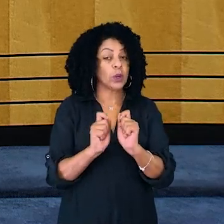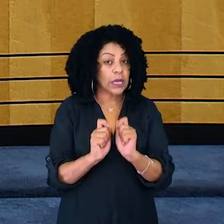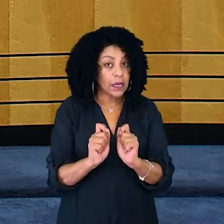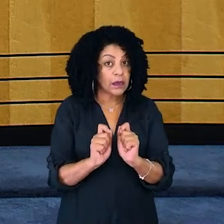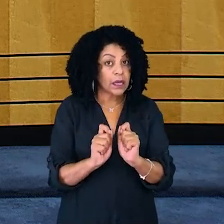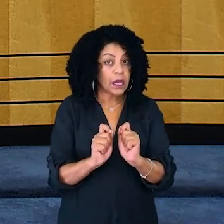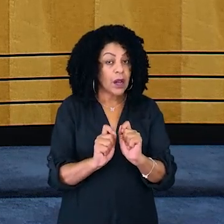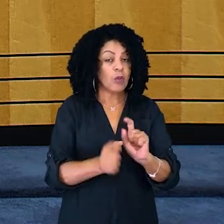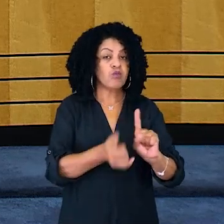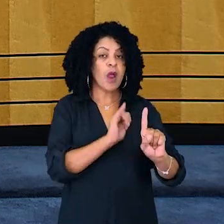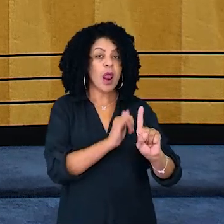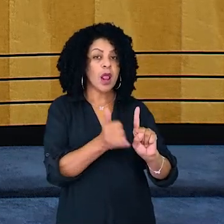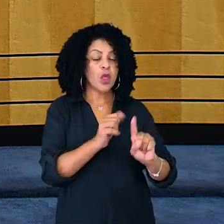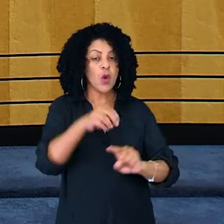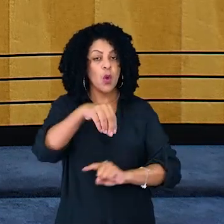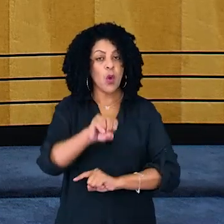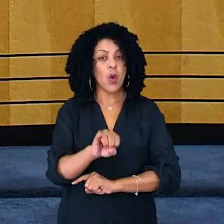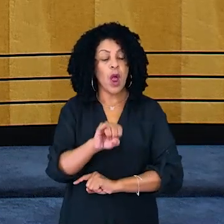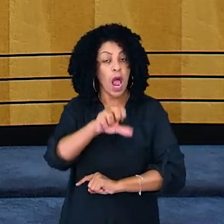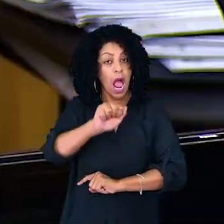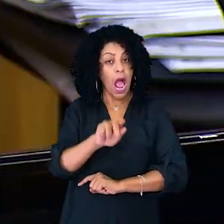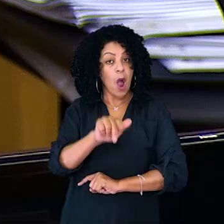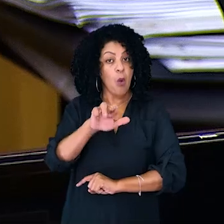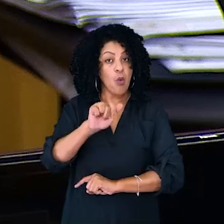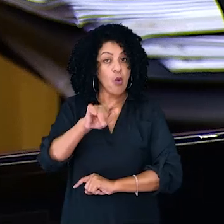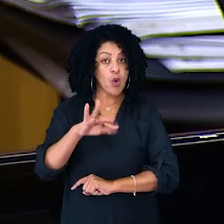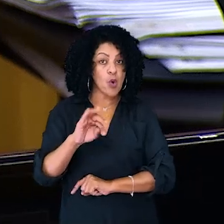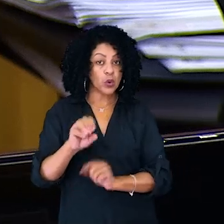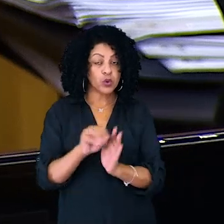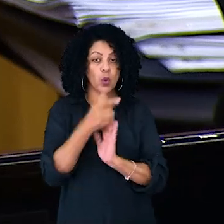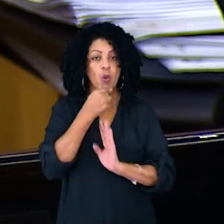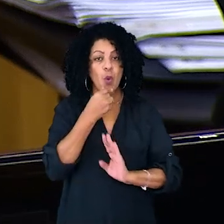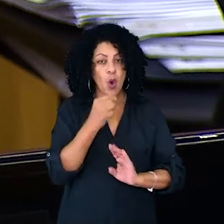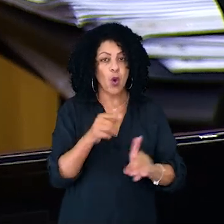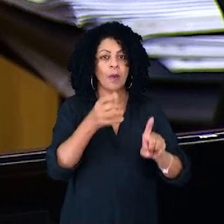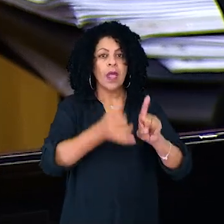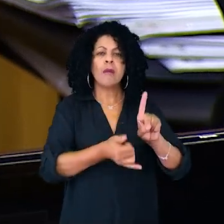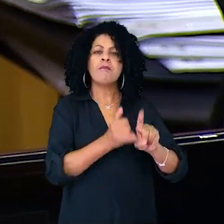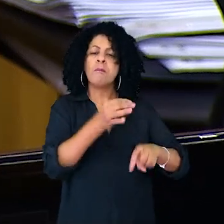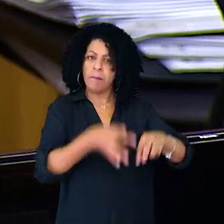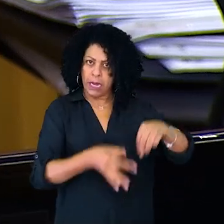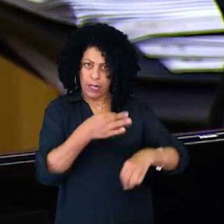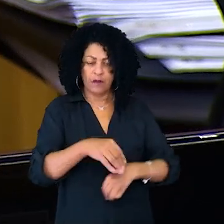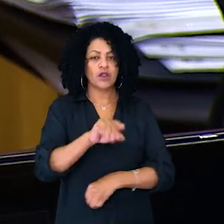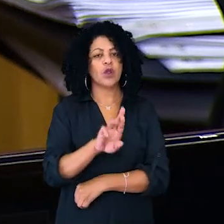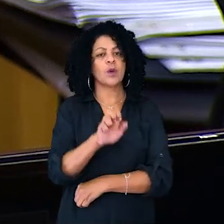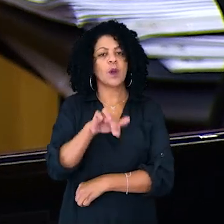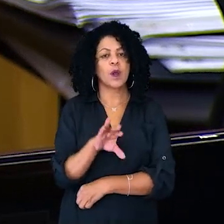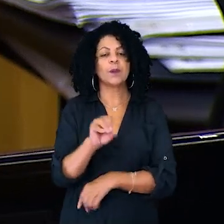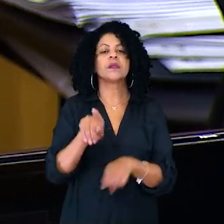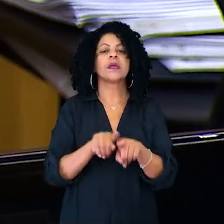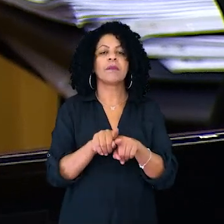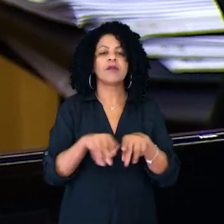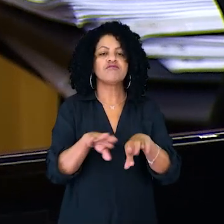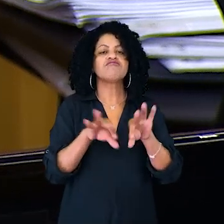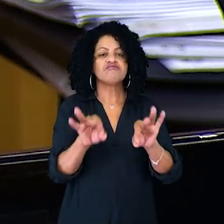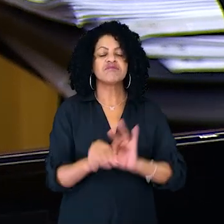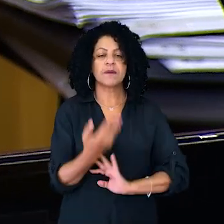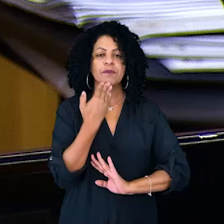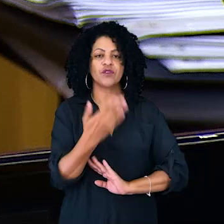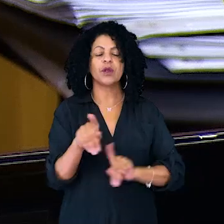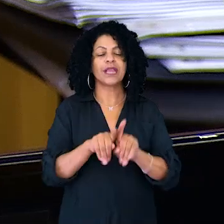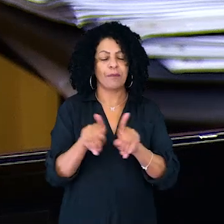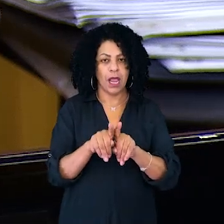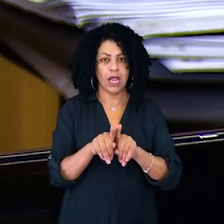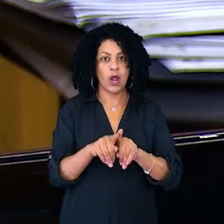o eminente relator, ministro Augusto César. O ministro Breno Medeiros, que também havia pedido vista regimental,